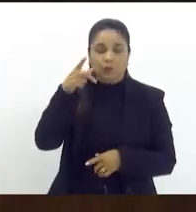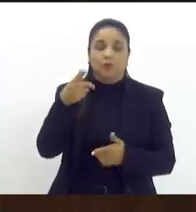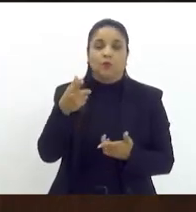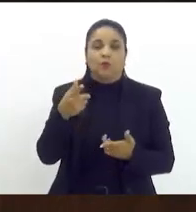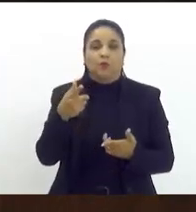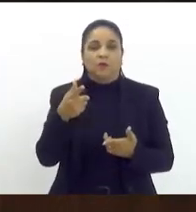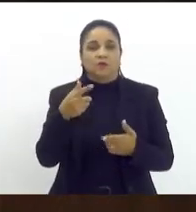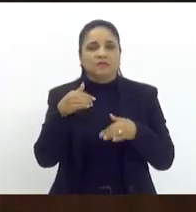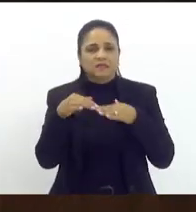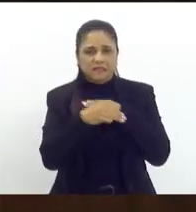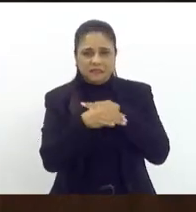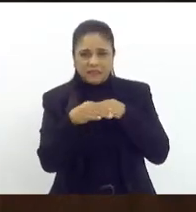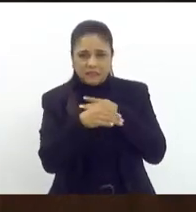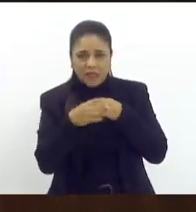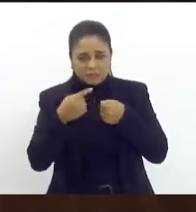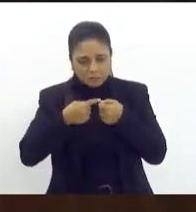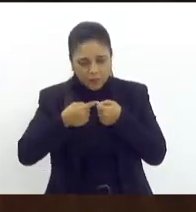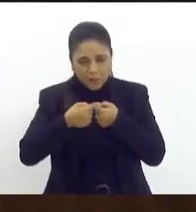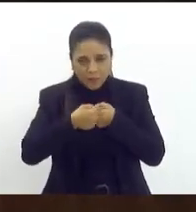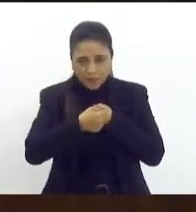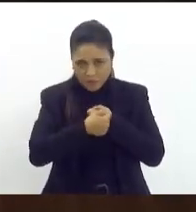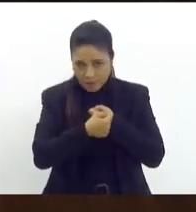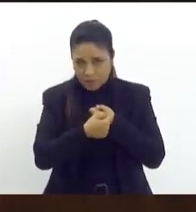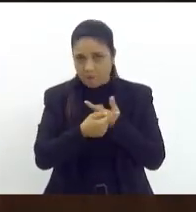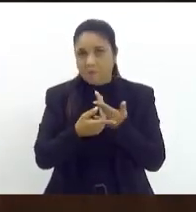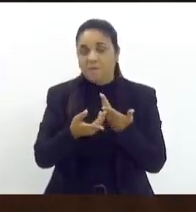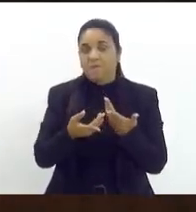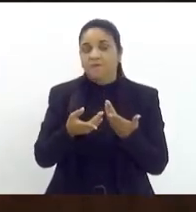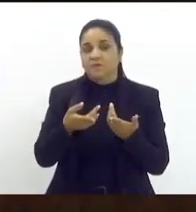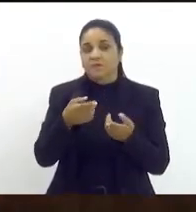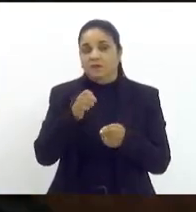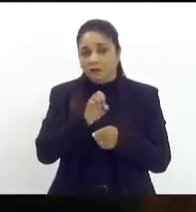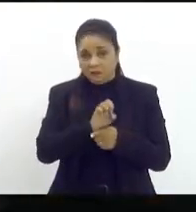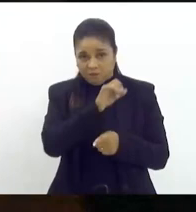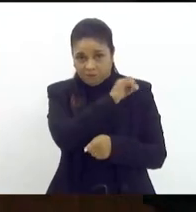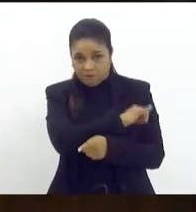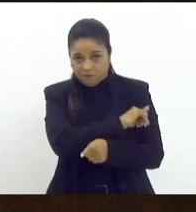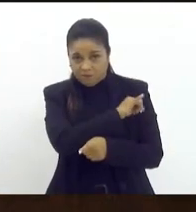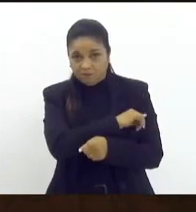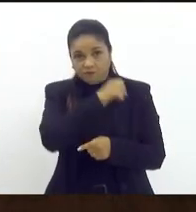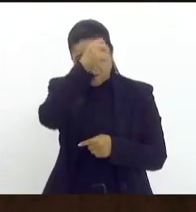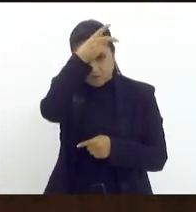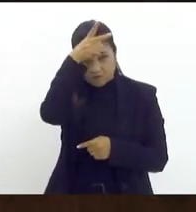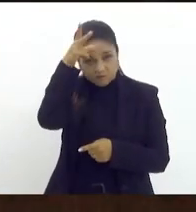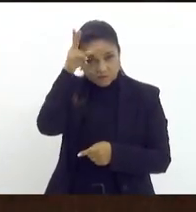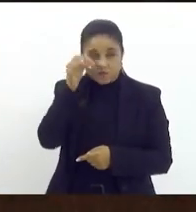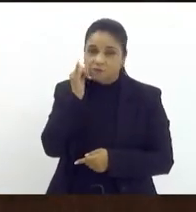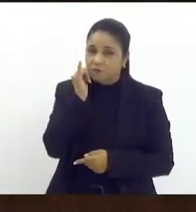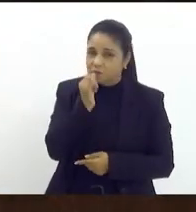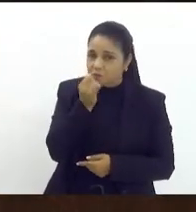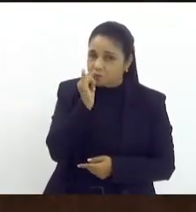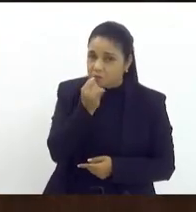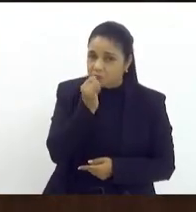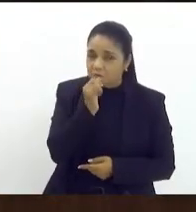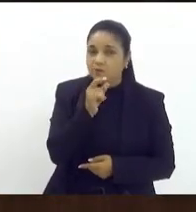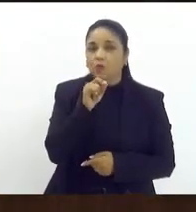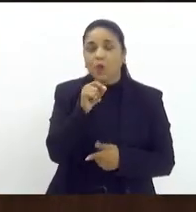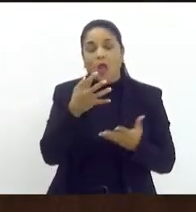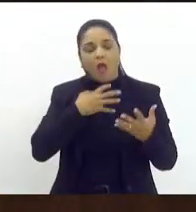de cidades do nosso interior e esses prefeitos relataram né exatamente